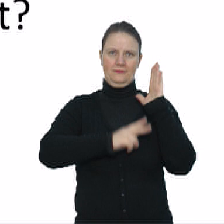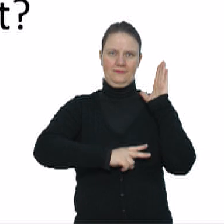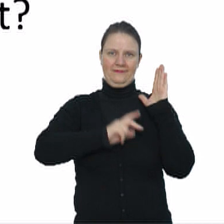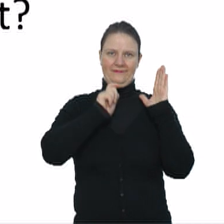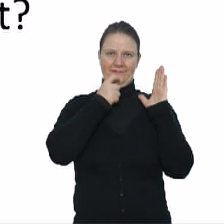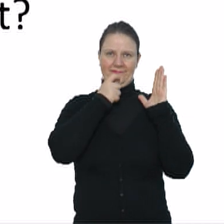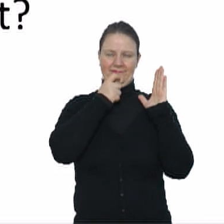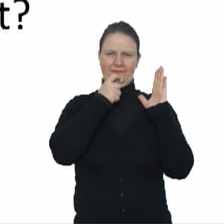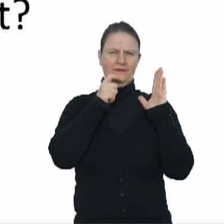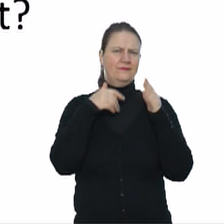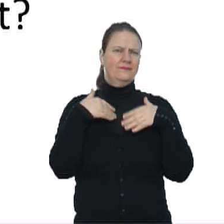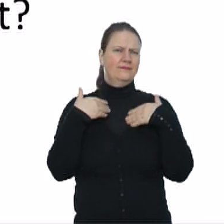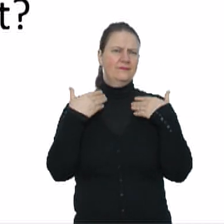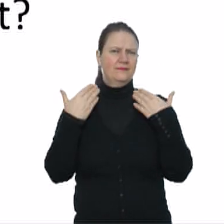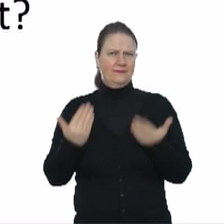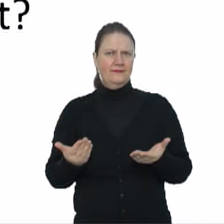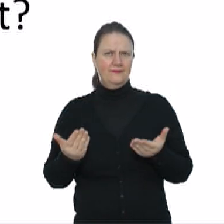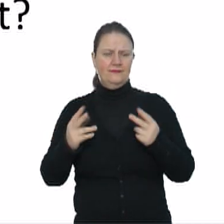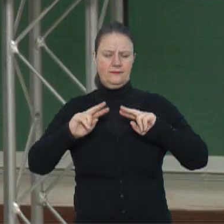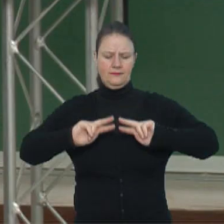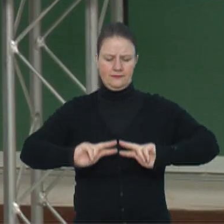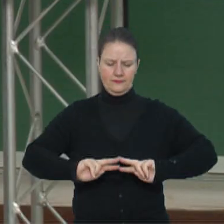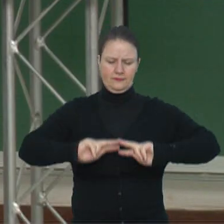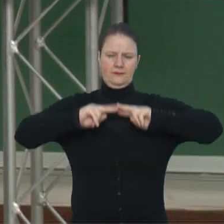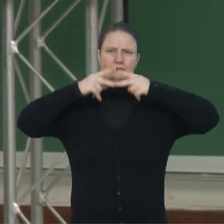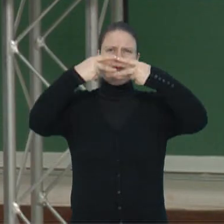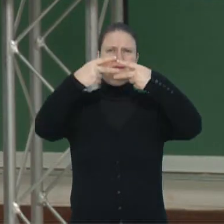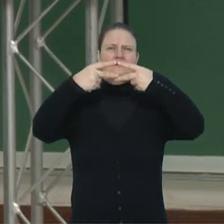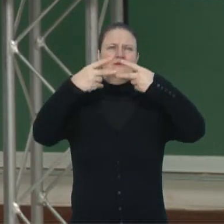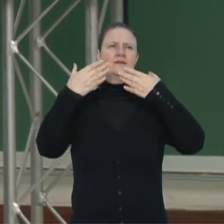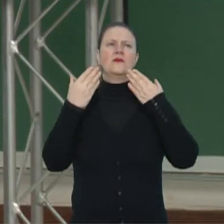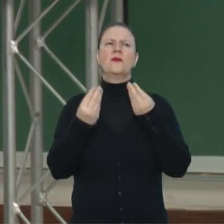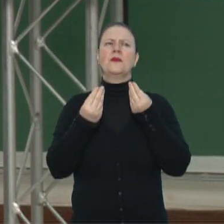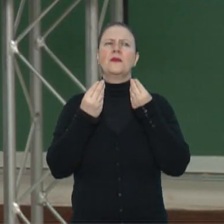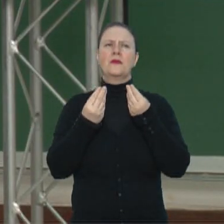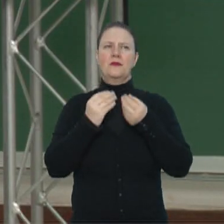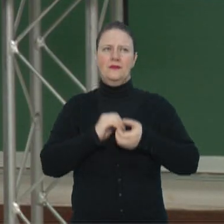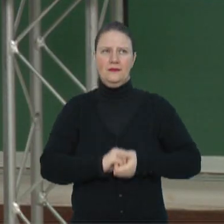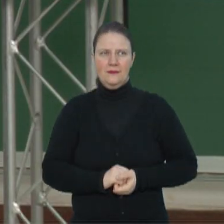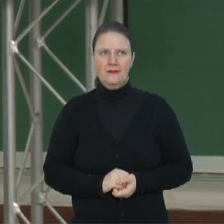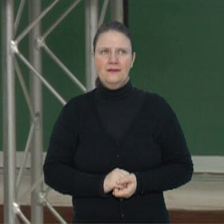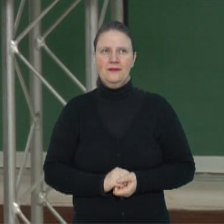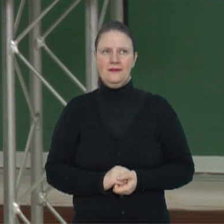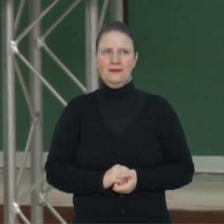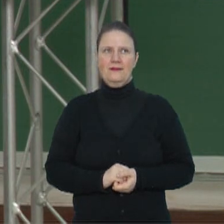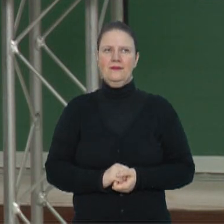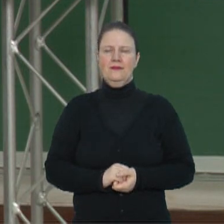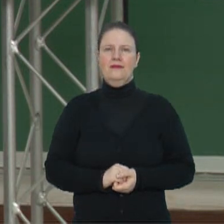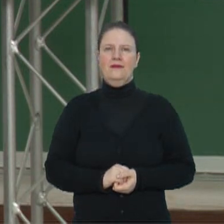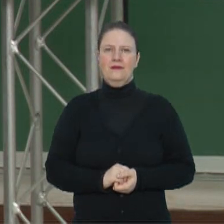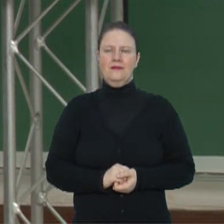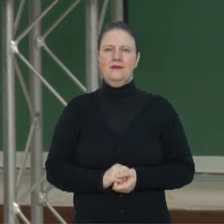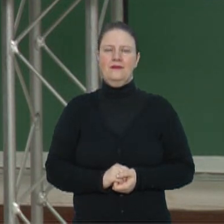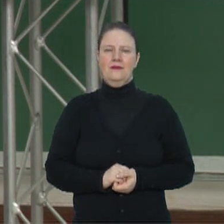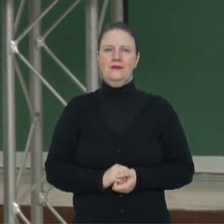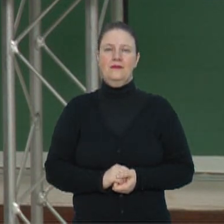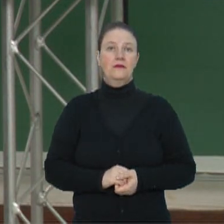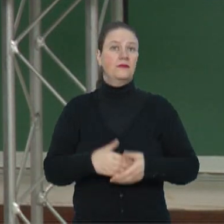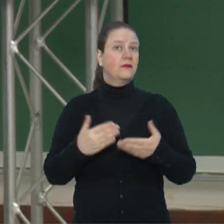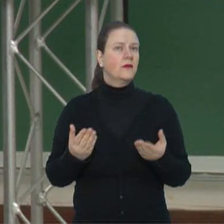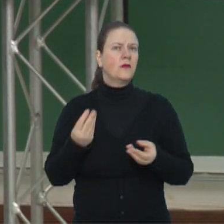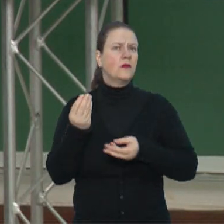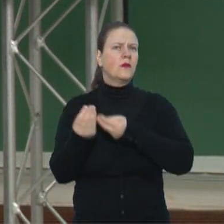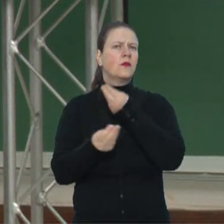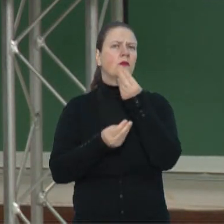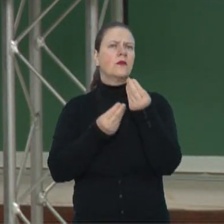quote? Onde nós temos ali uma linking word? Consegue identificar? What does it express? Result or contrast? O que